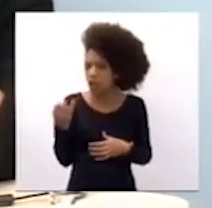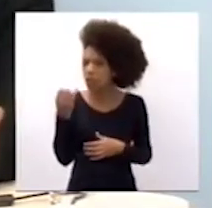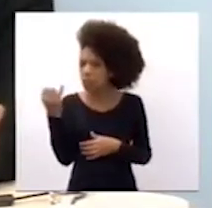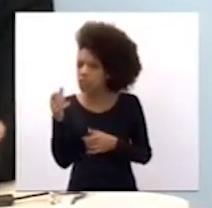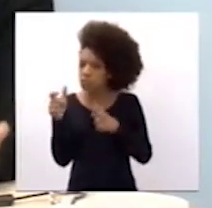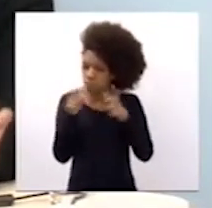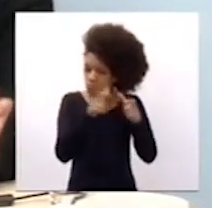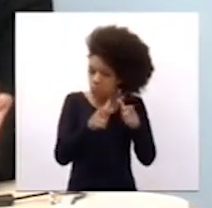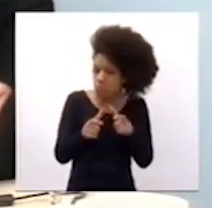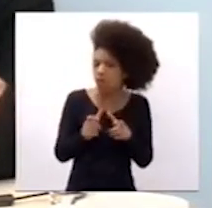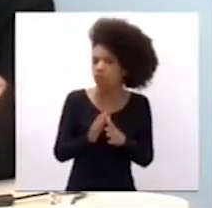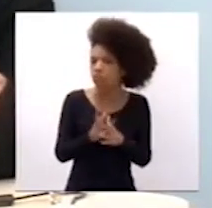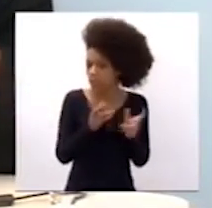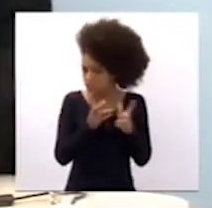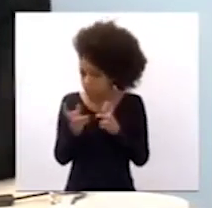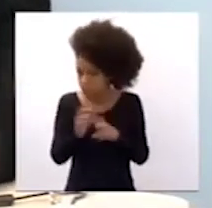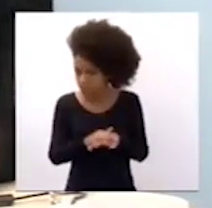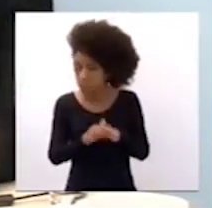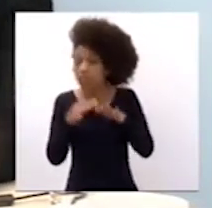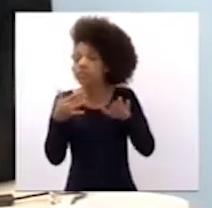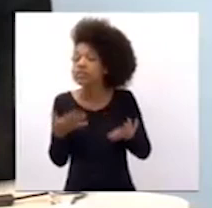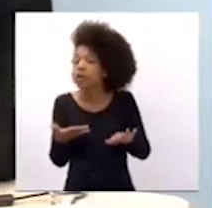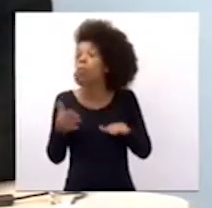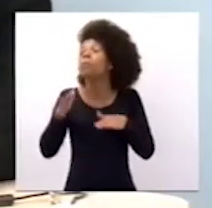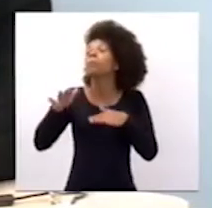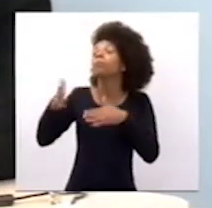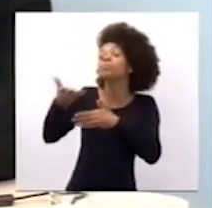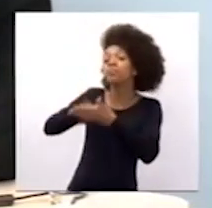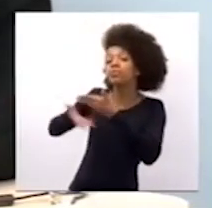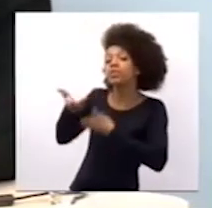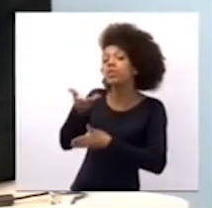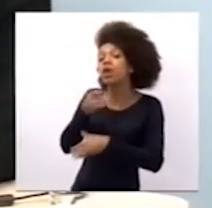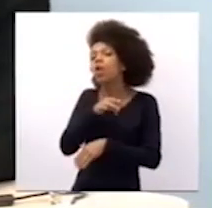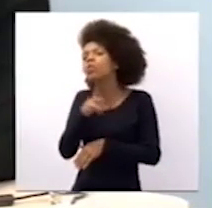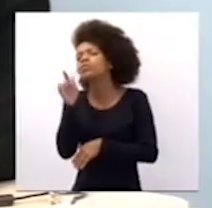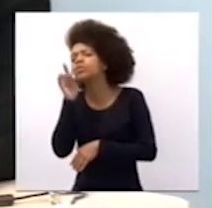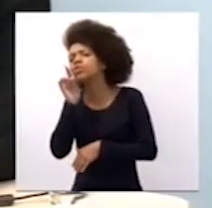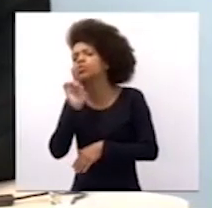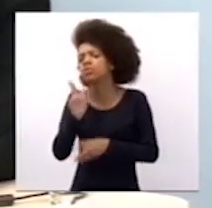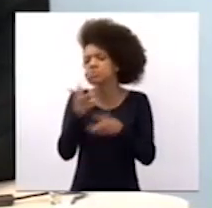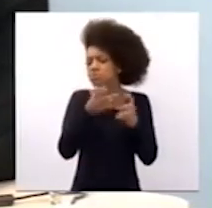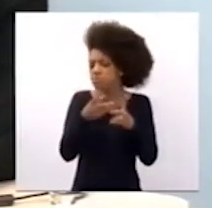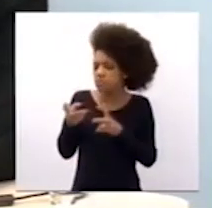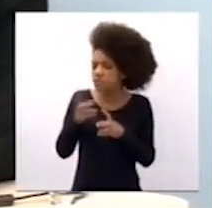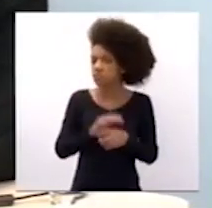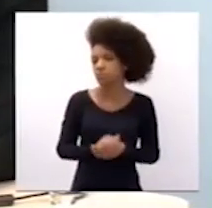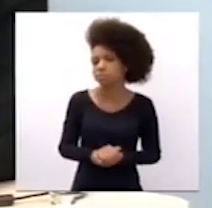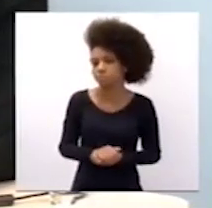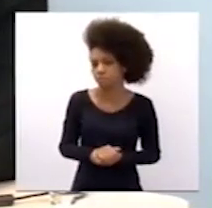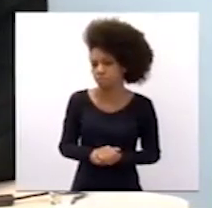vocês observaram? Então, vamos fazer uma interação. Vamos ver aí o que vocês conseguiram observar.